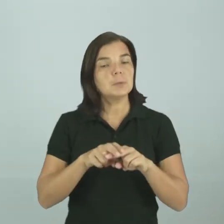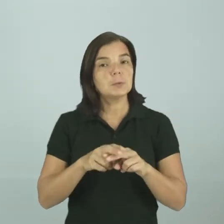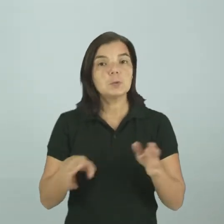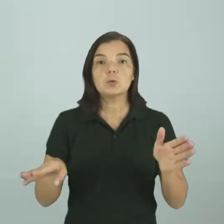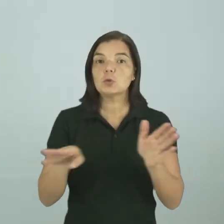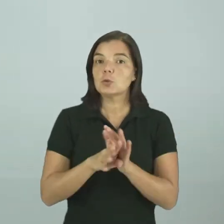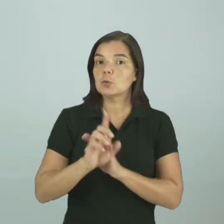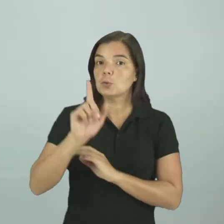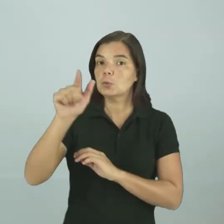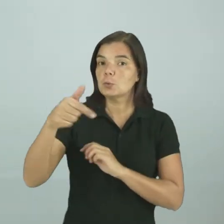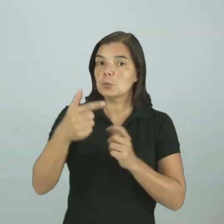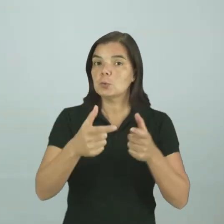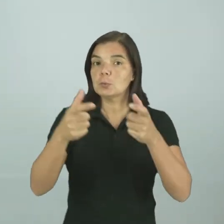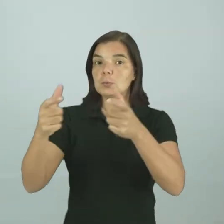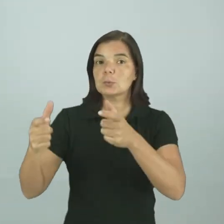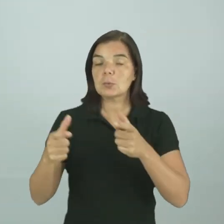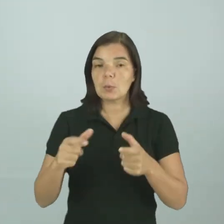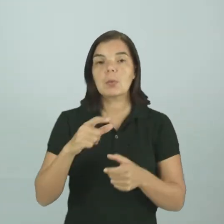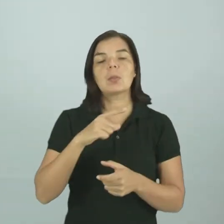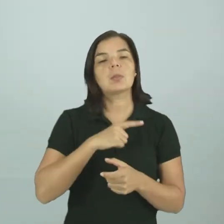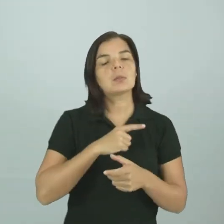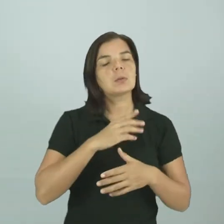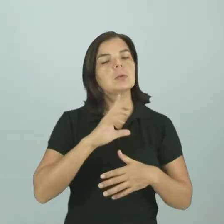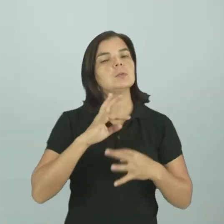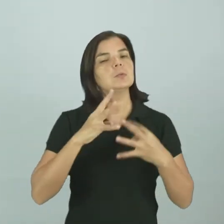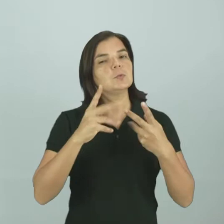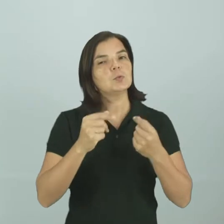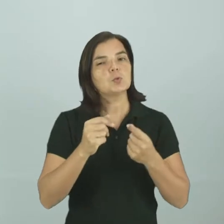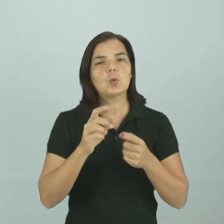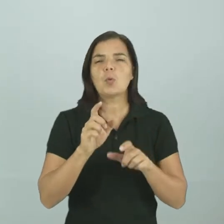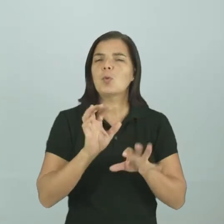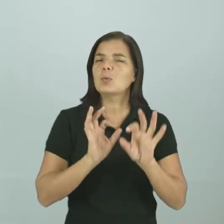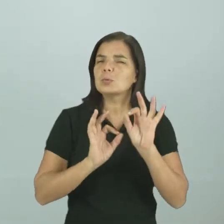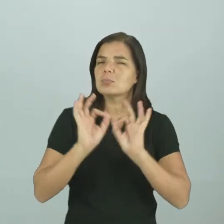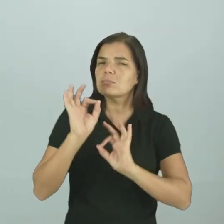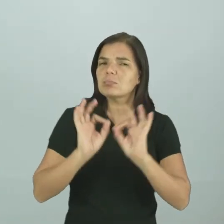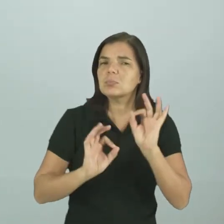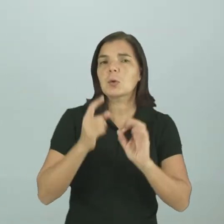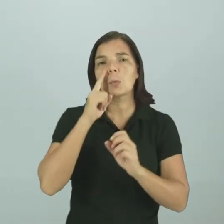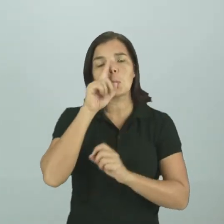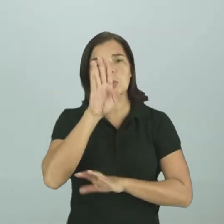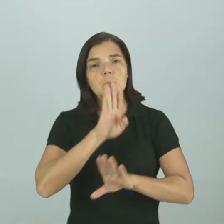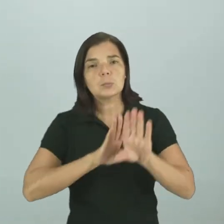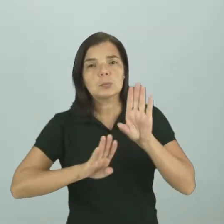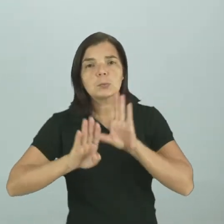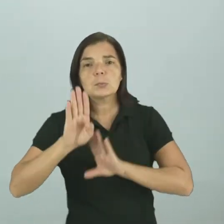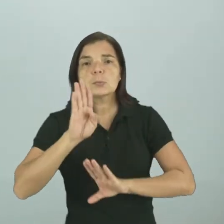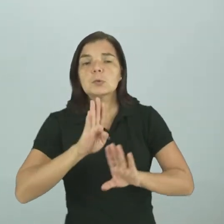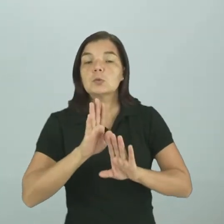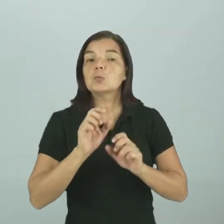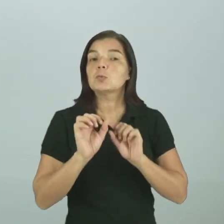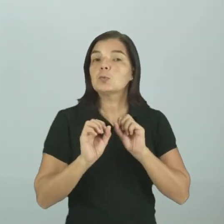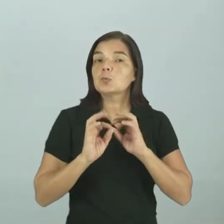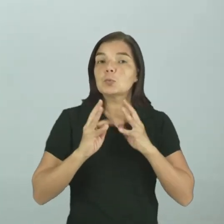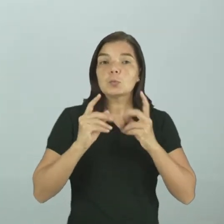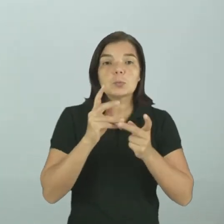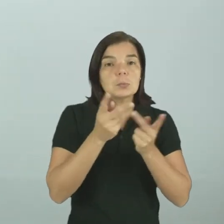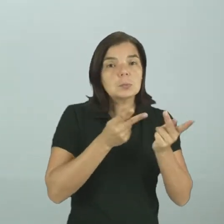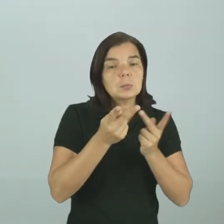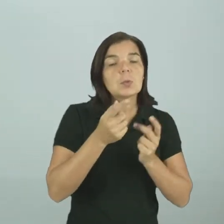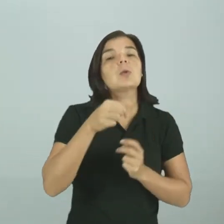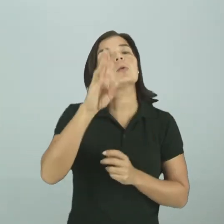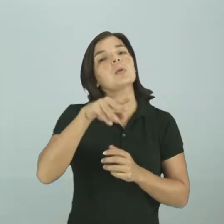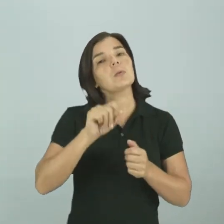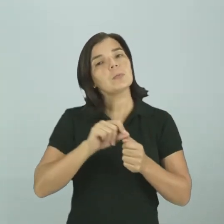chegar em outro lugar, tinha toda uma logística, tinha todo um cuidado, tinha todo um preparo. E quem